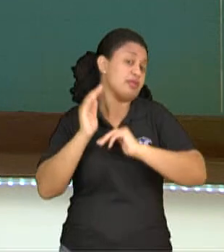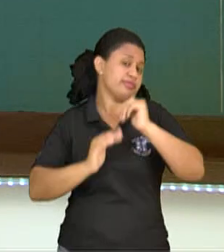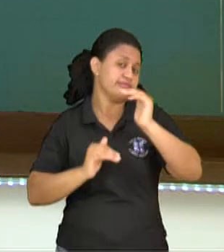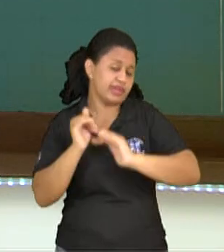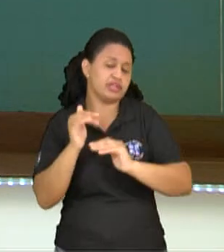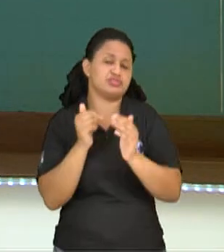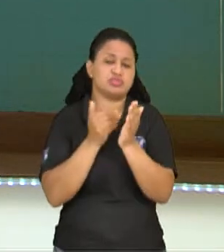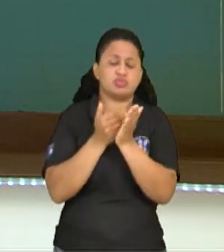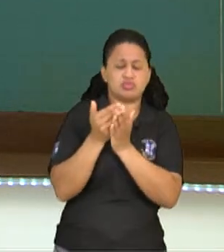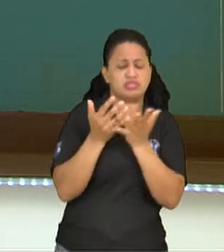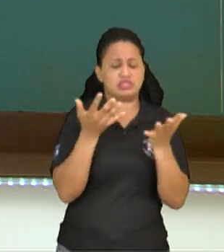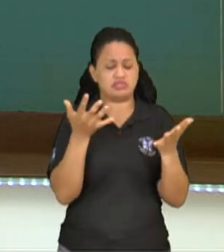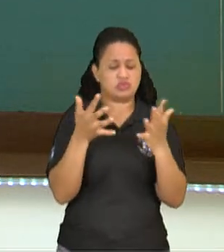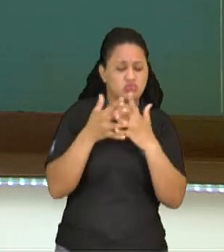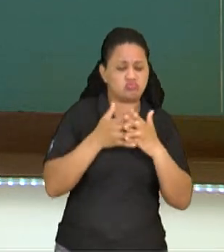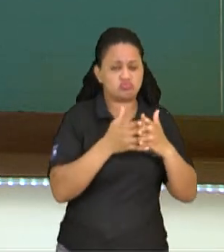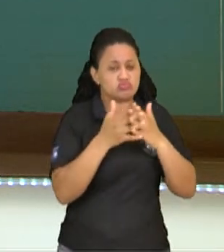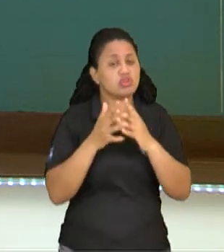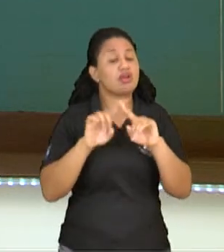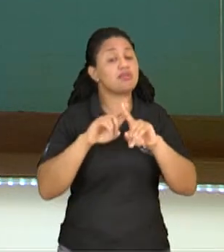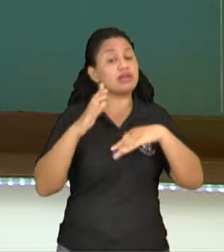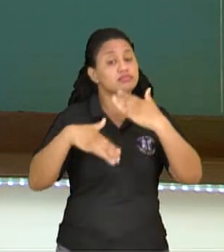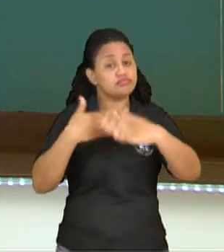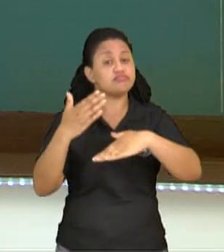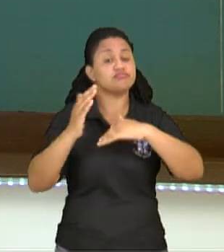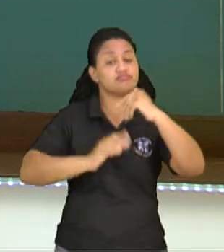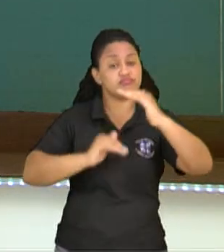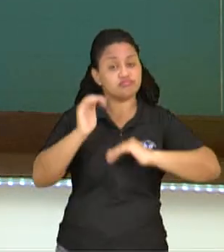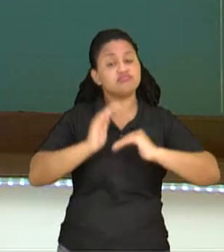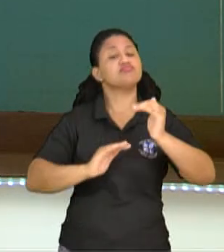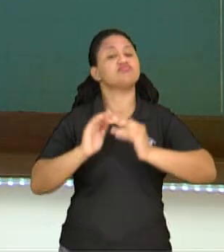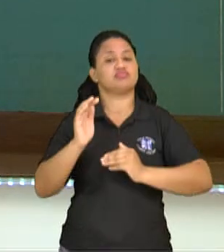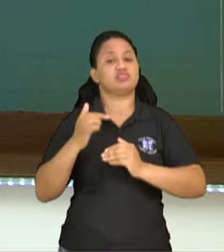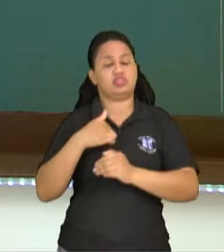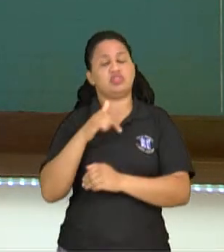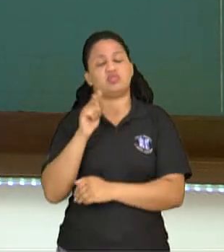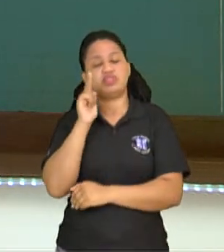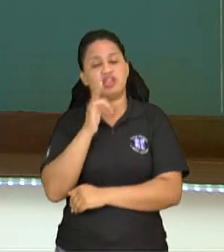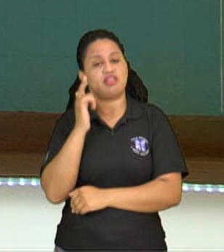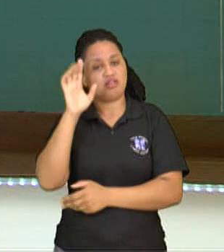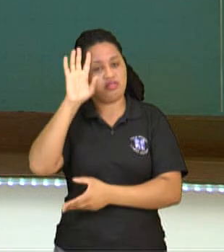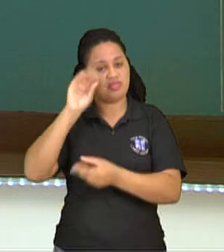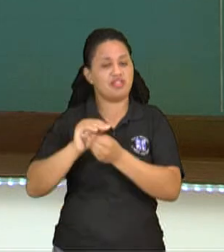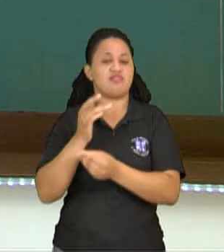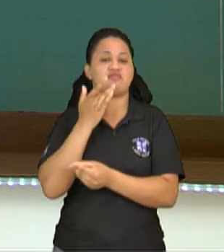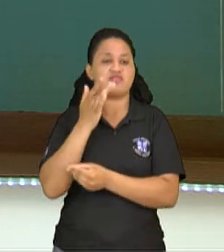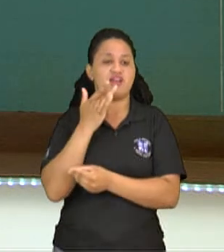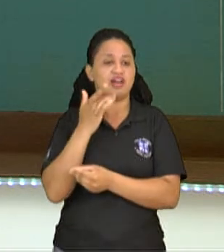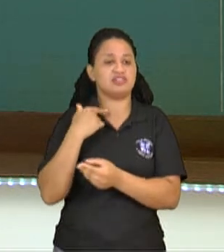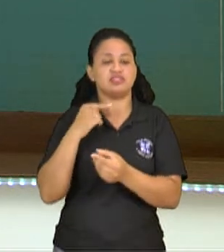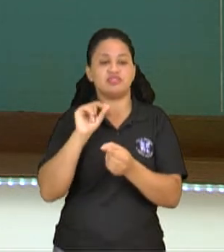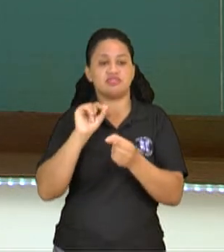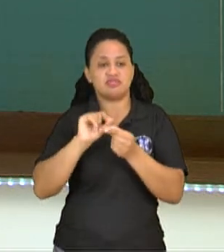No começo, às vezes pode ficar um pouco confuso, mas conforme você vai praticando, isso fica mais claro, mais